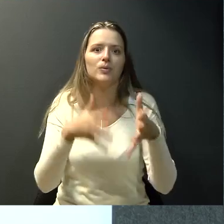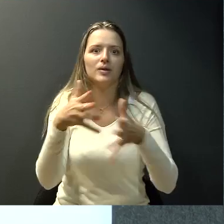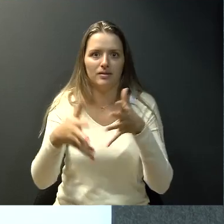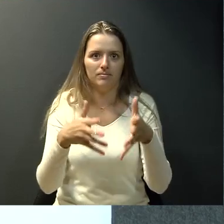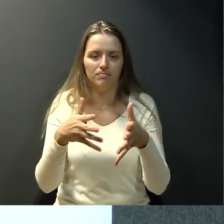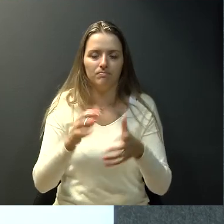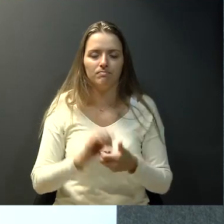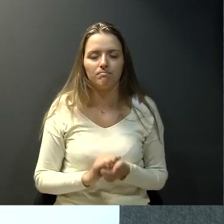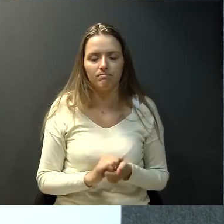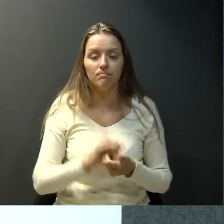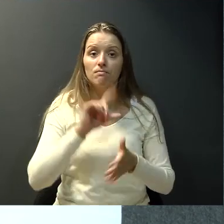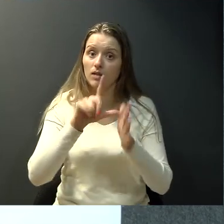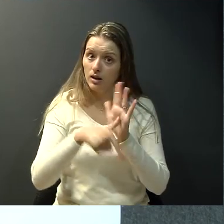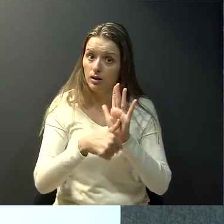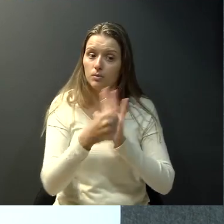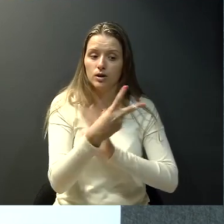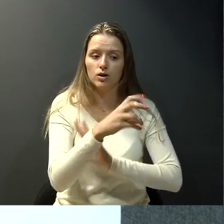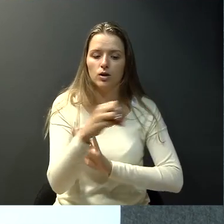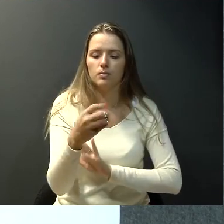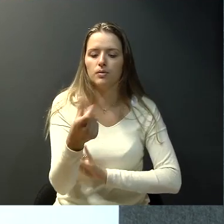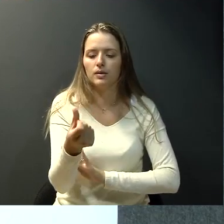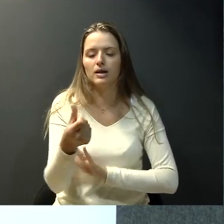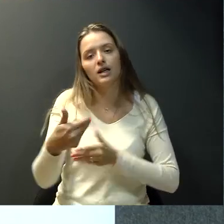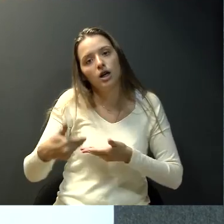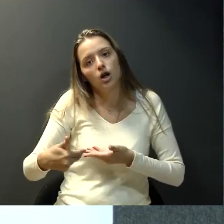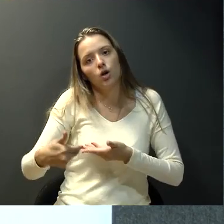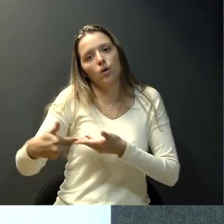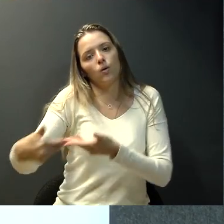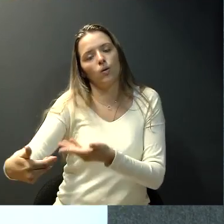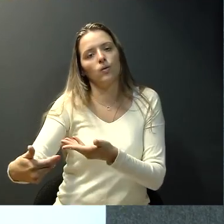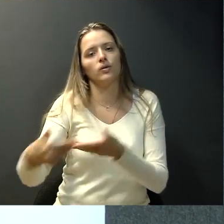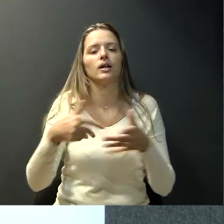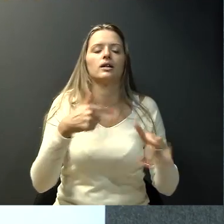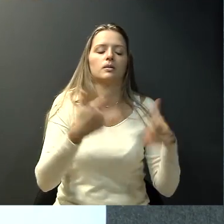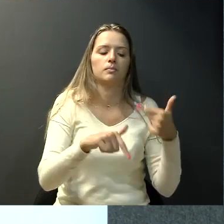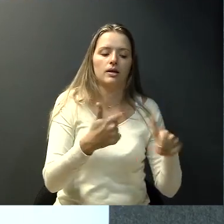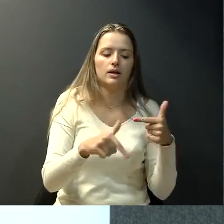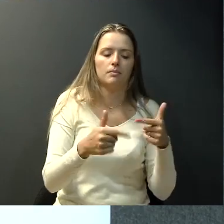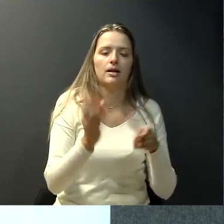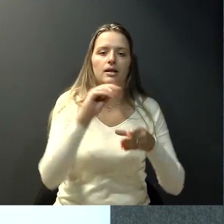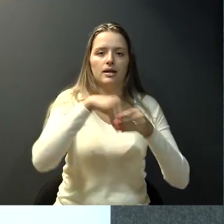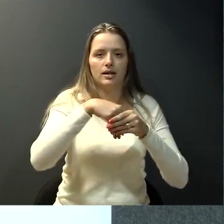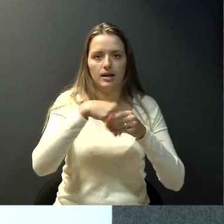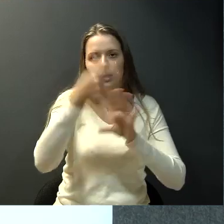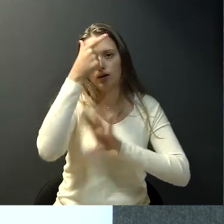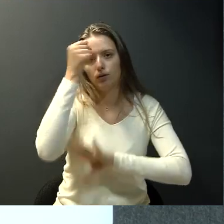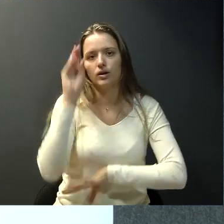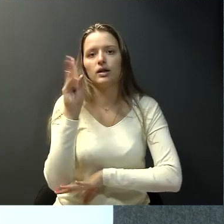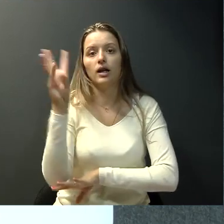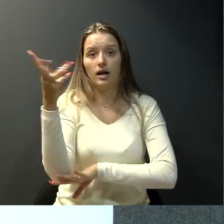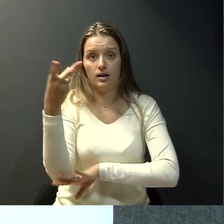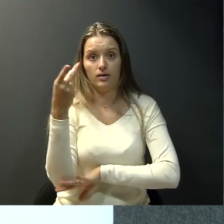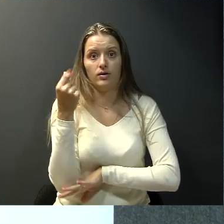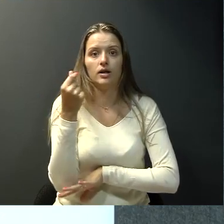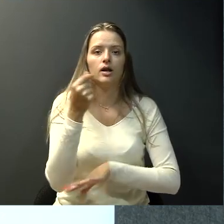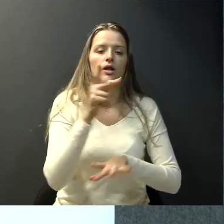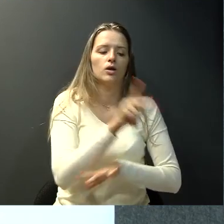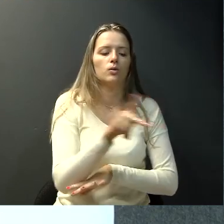E em 2006 eu fui convidada para trabalhar na FSG com uma professora, a